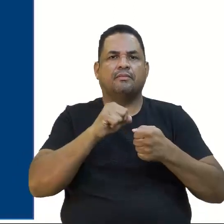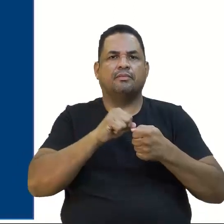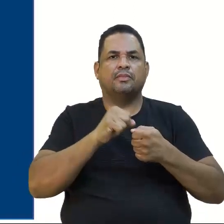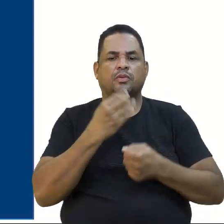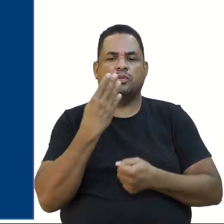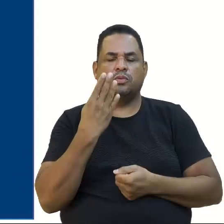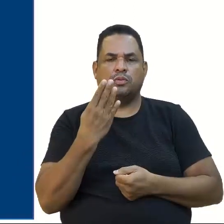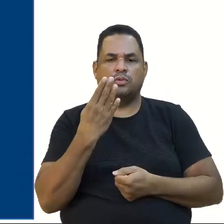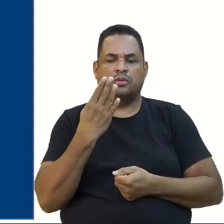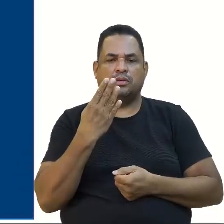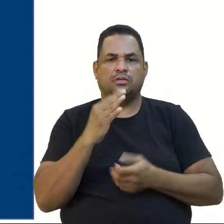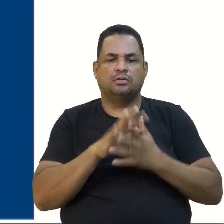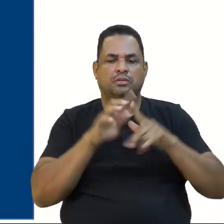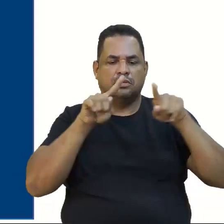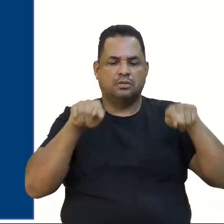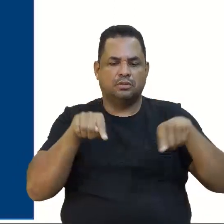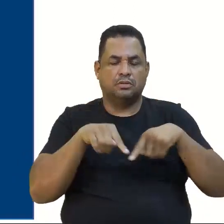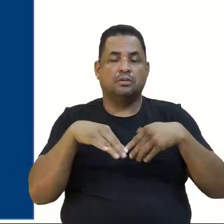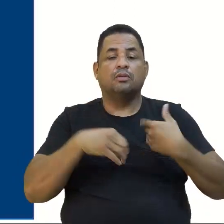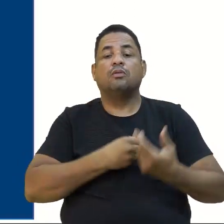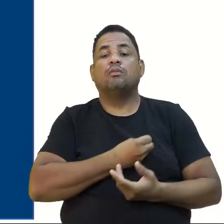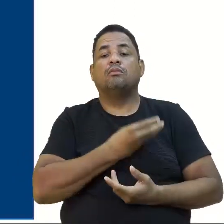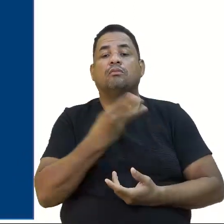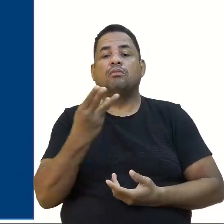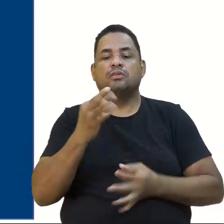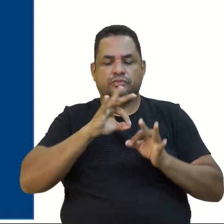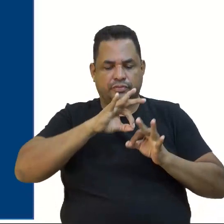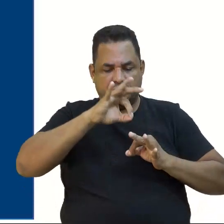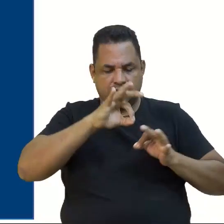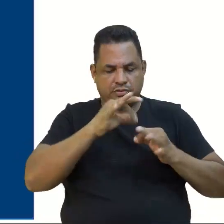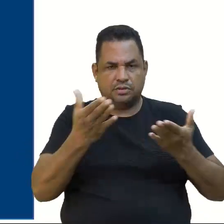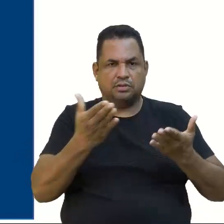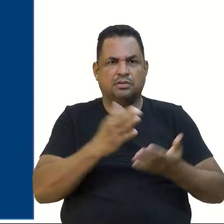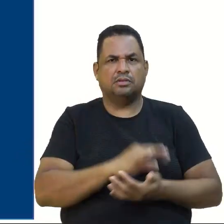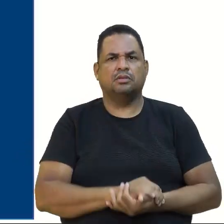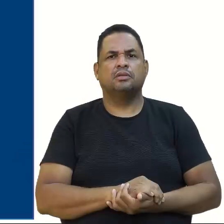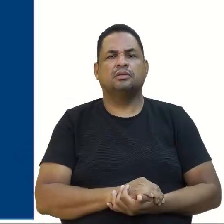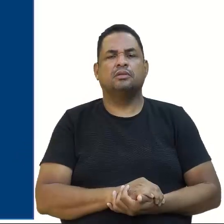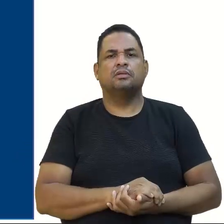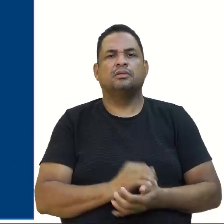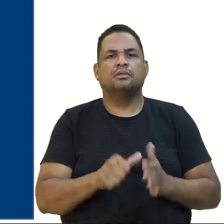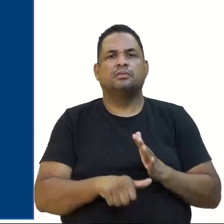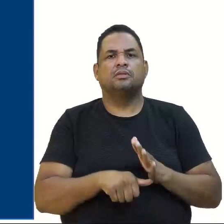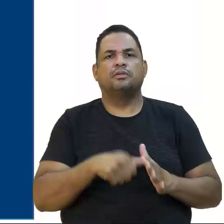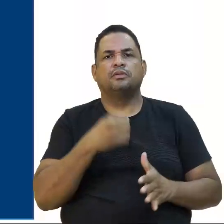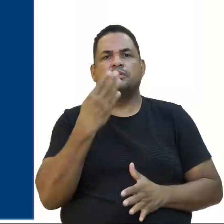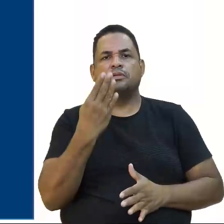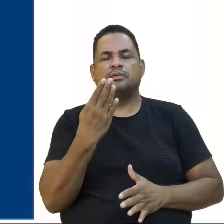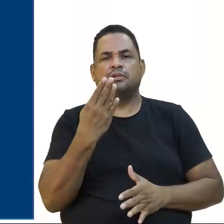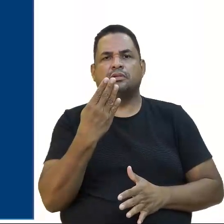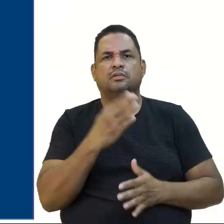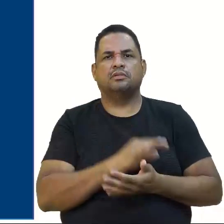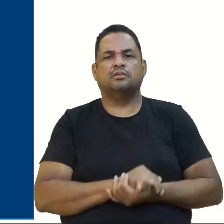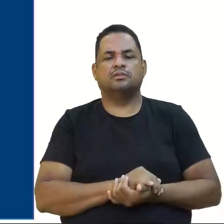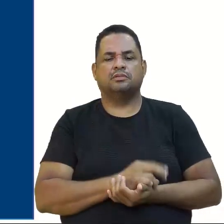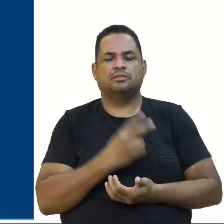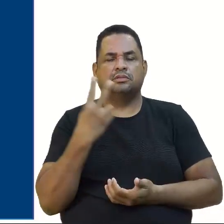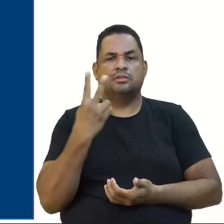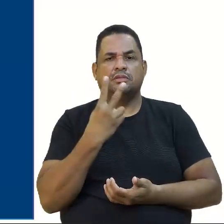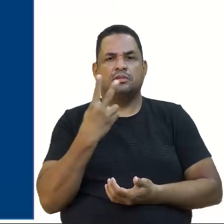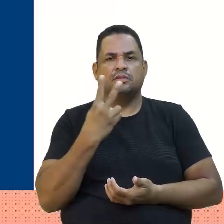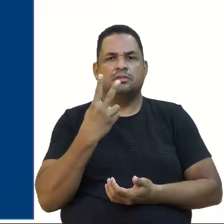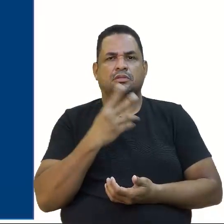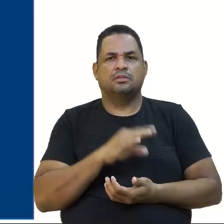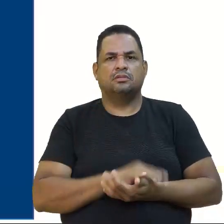4 quadrados, eu já vi um negócio legal aí, olha só. O primeiro foi 4, né? Aí para o segundo,